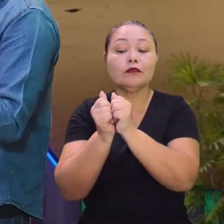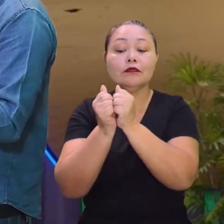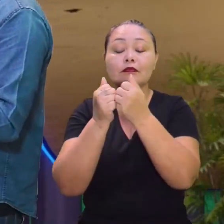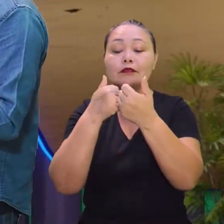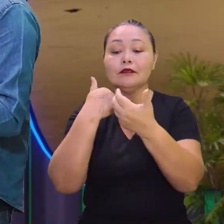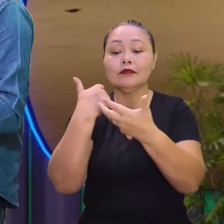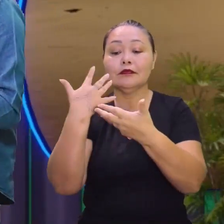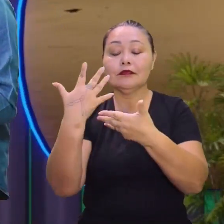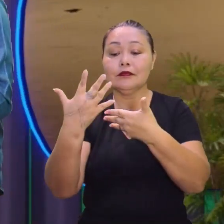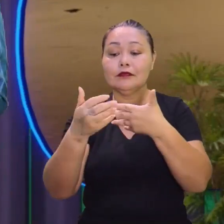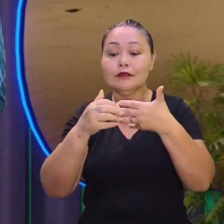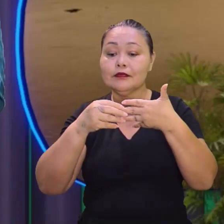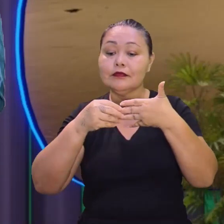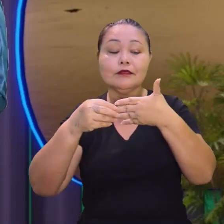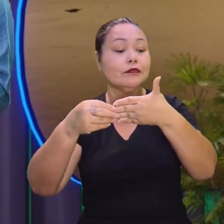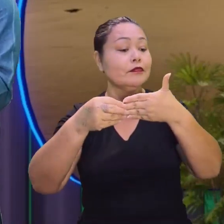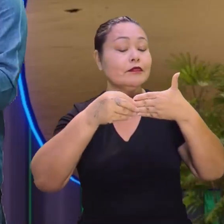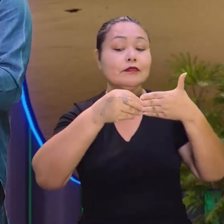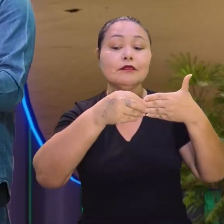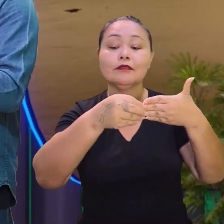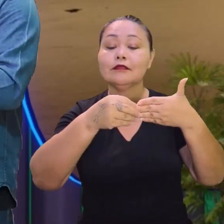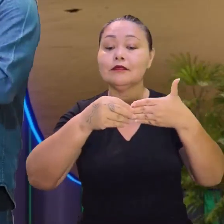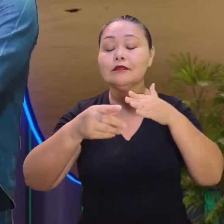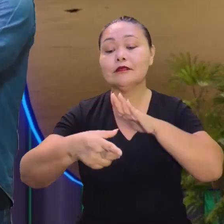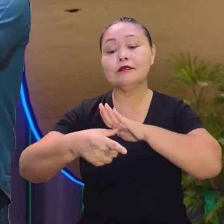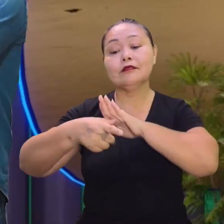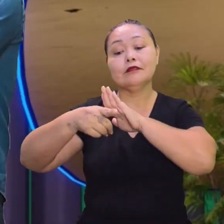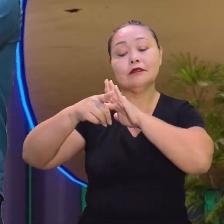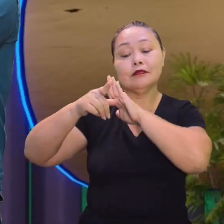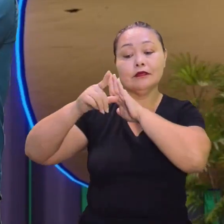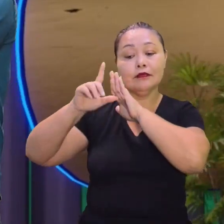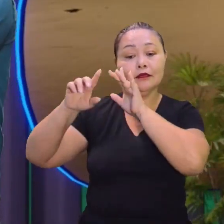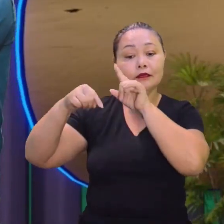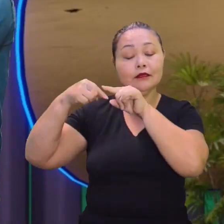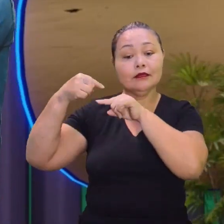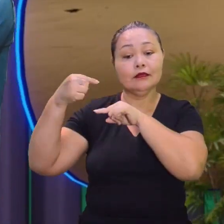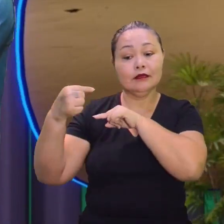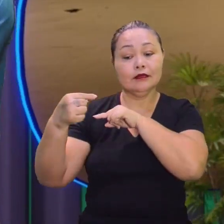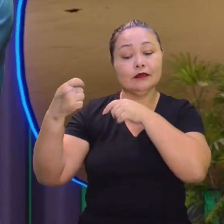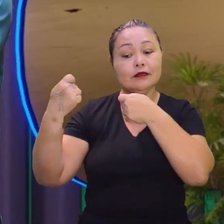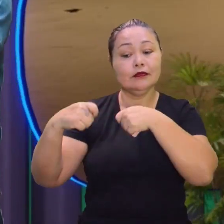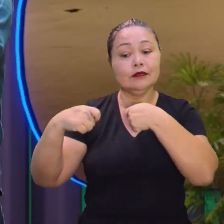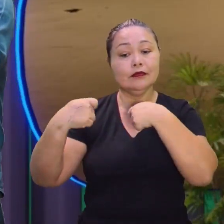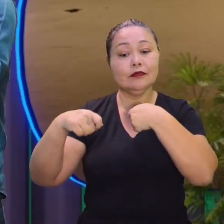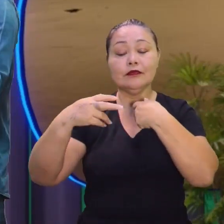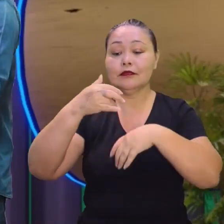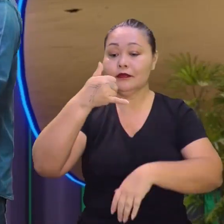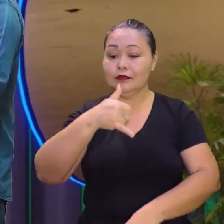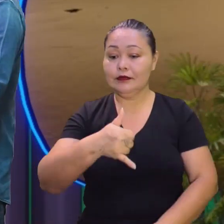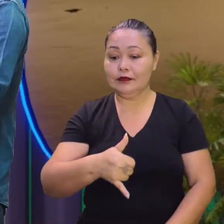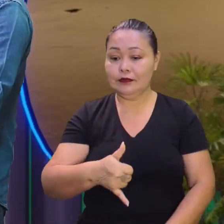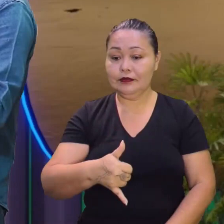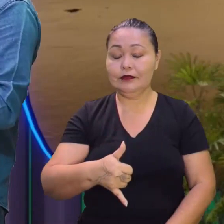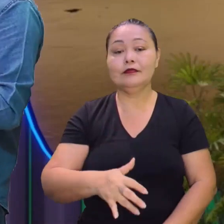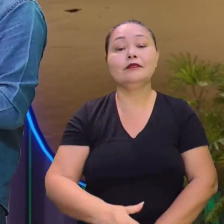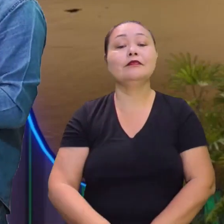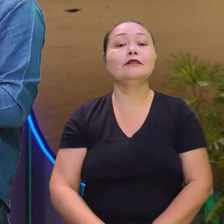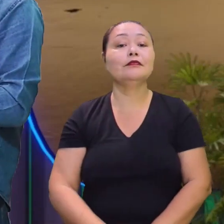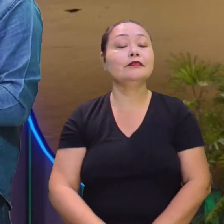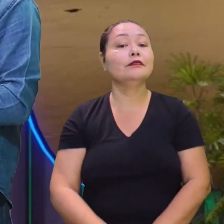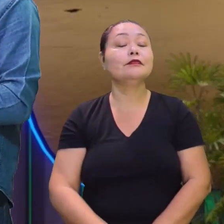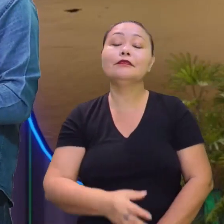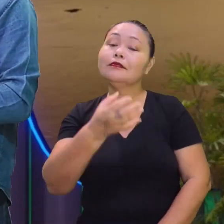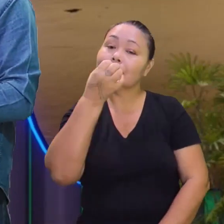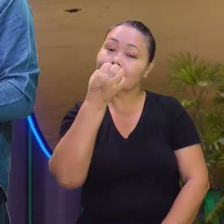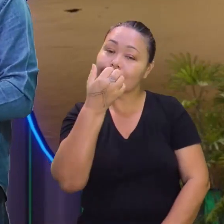tem que ser escoada e antes de produzi-la precisa de energia. Não é